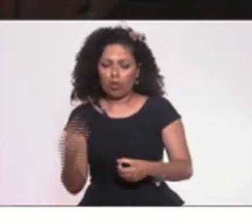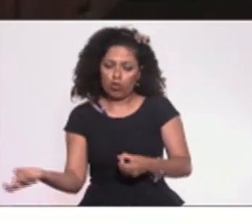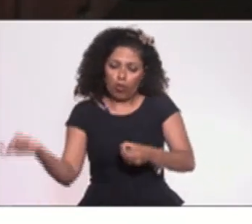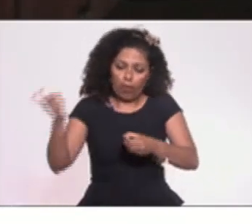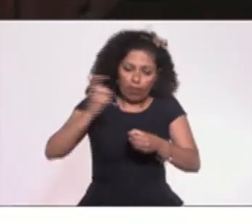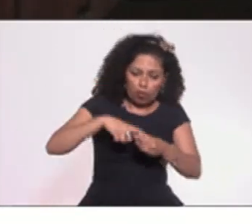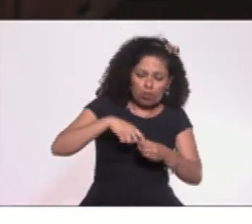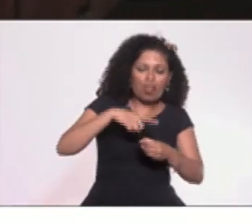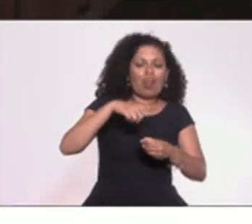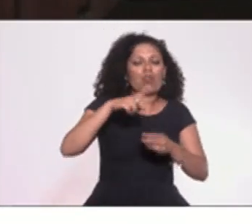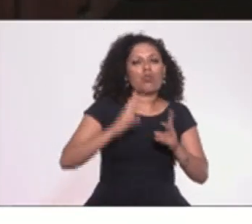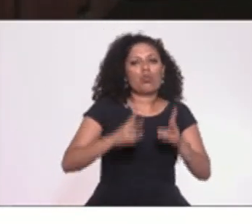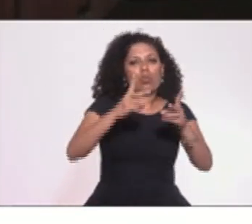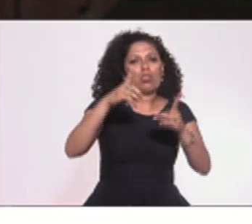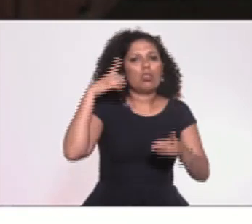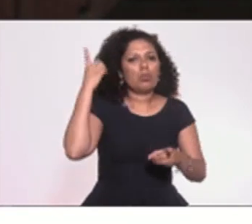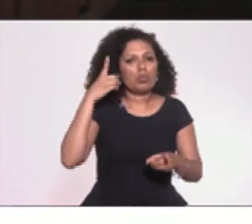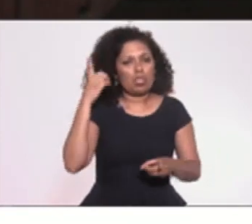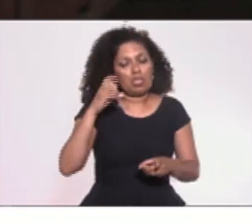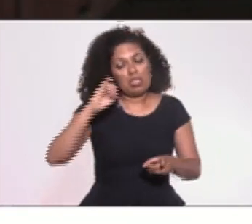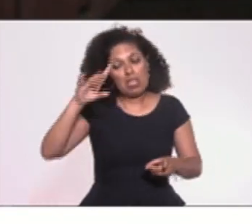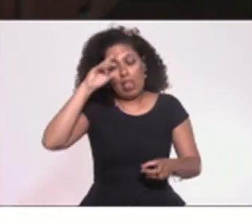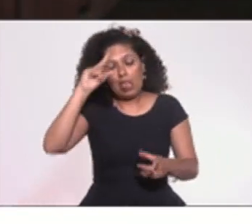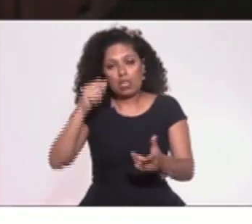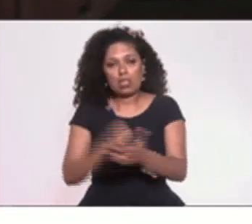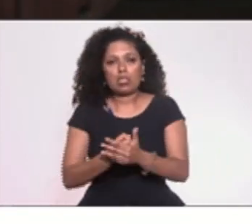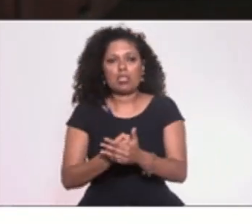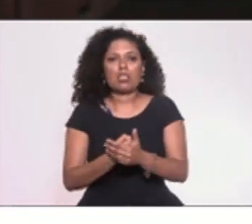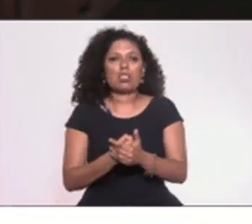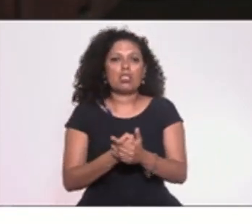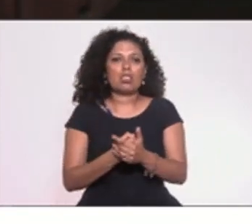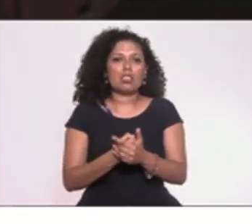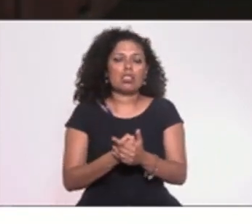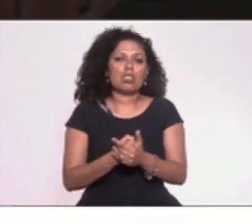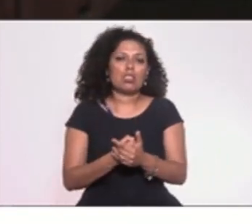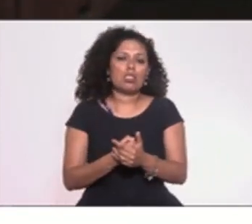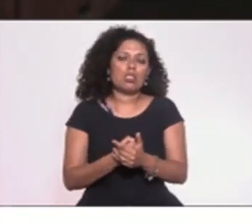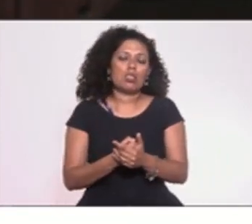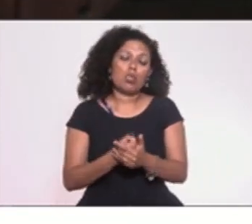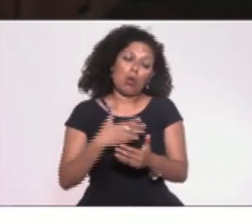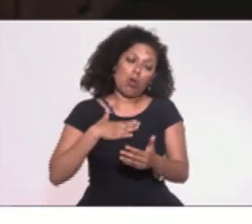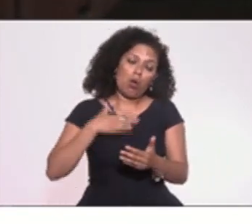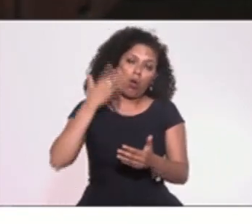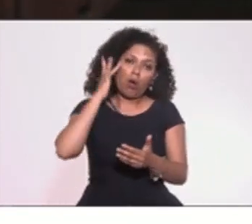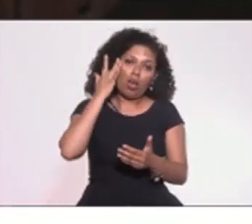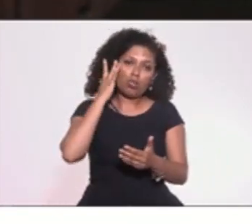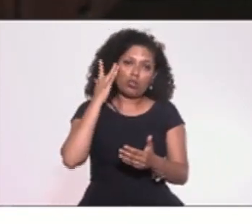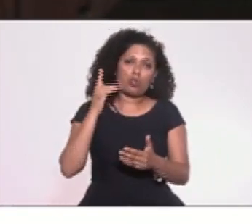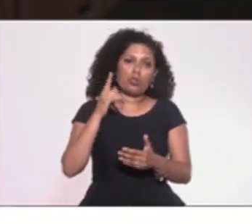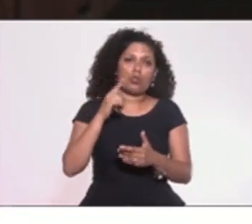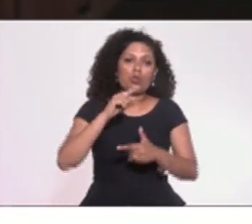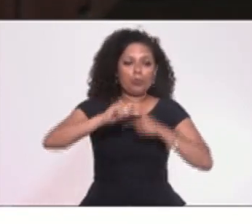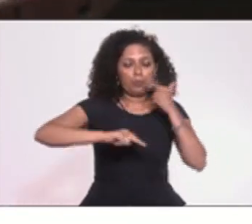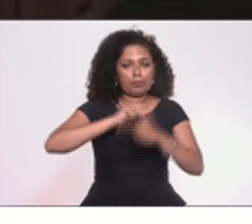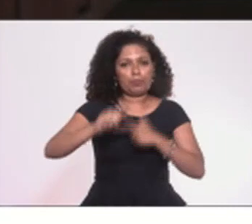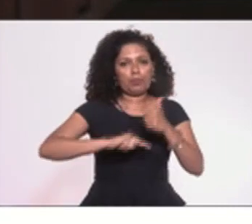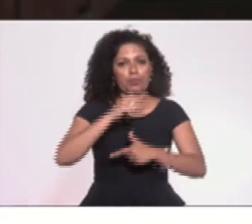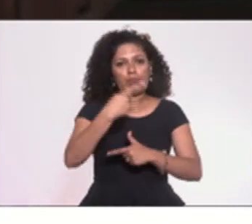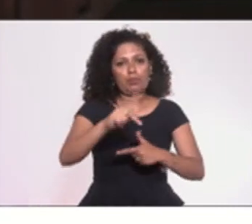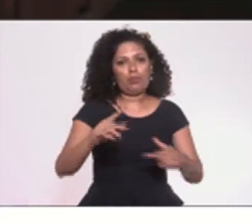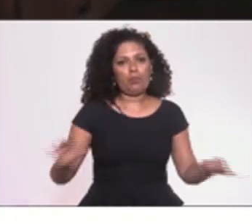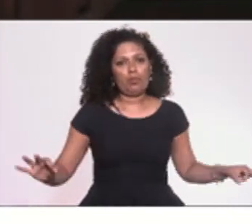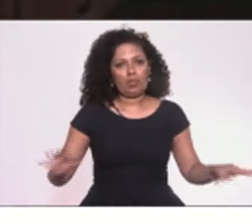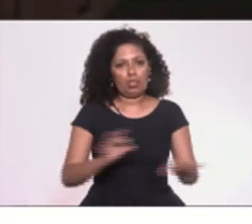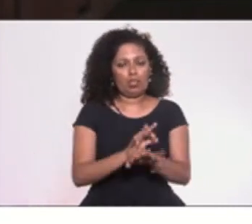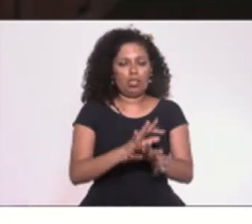posse. E caso vençam, no meu entendimento, os mandatos também já